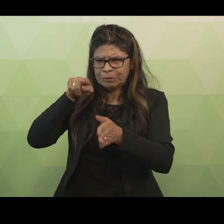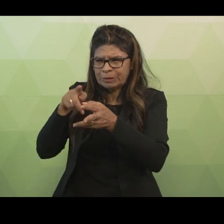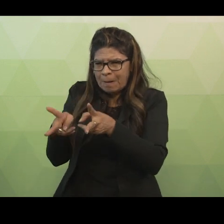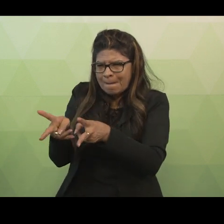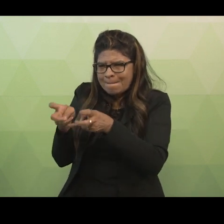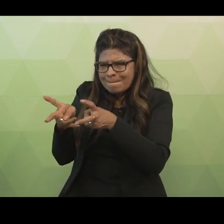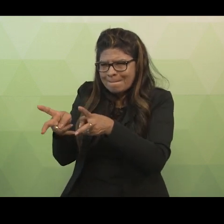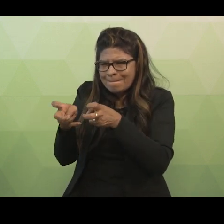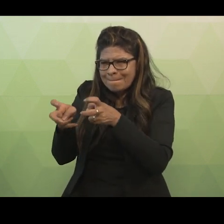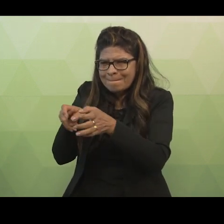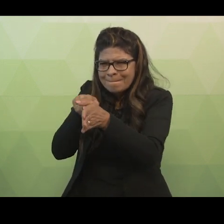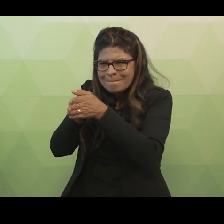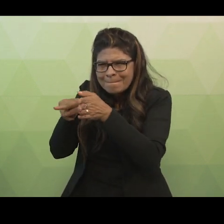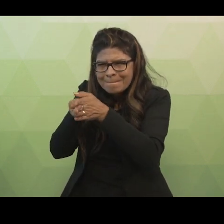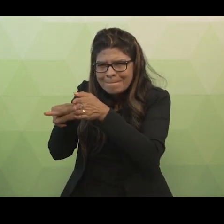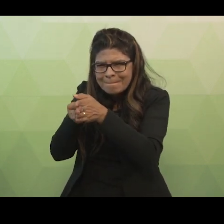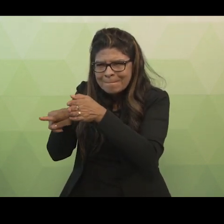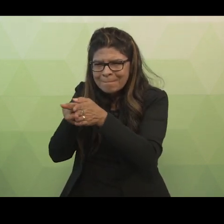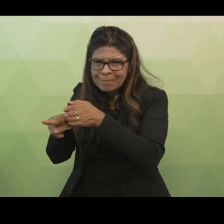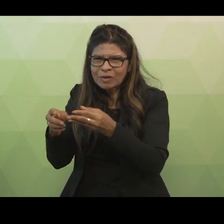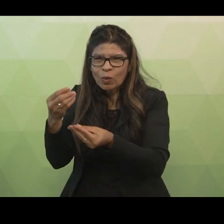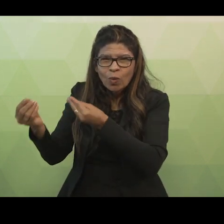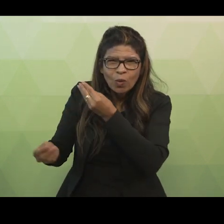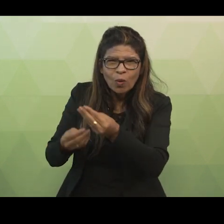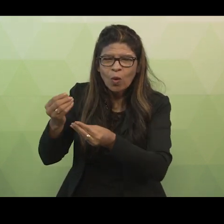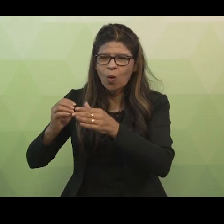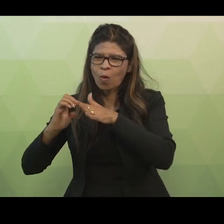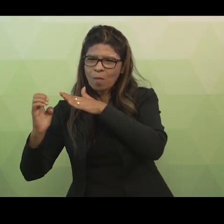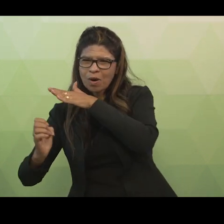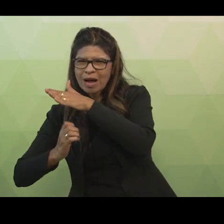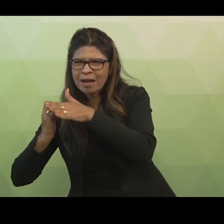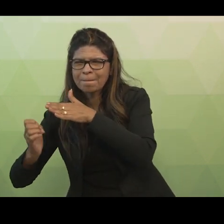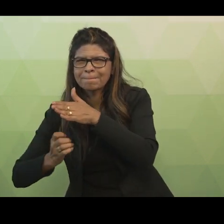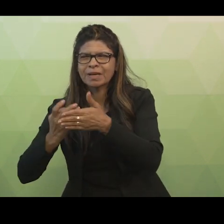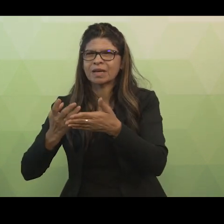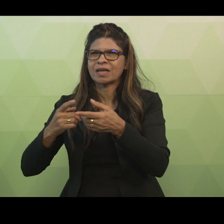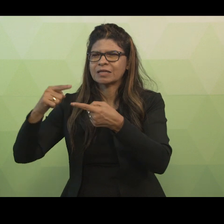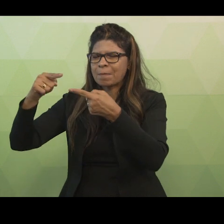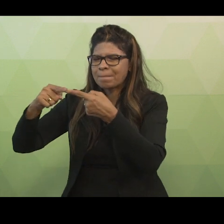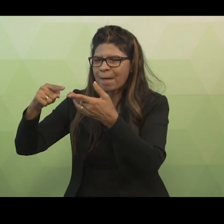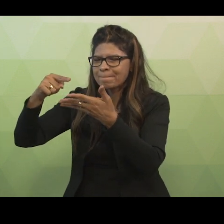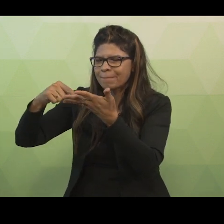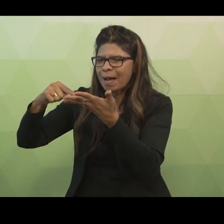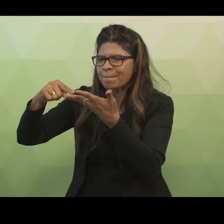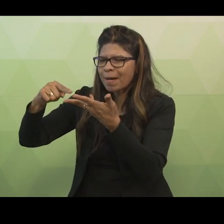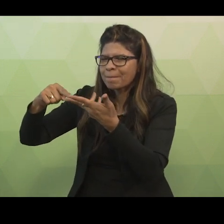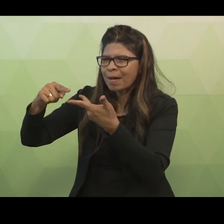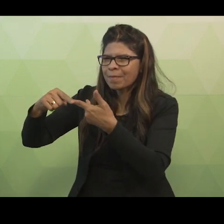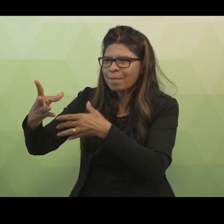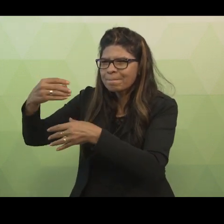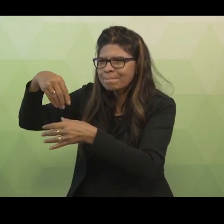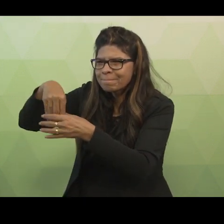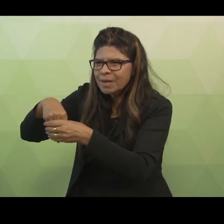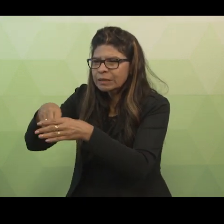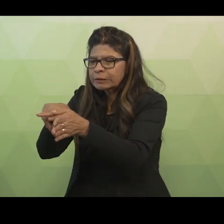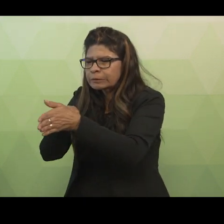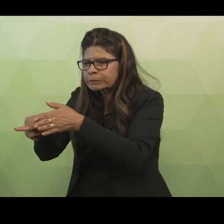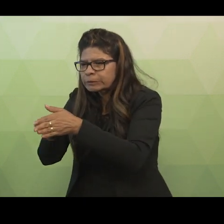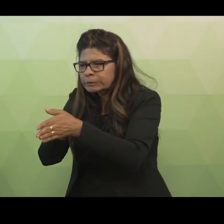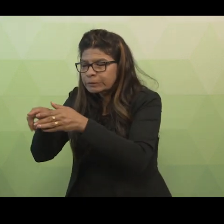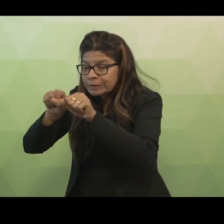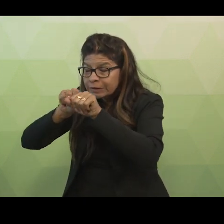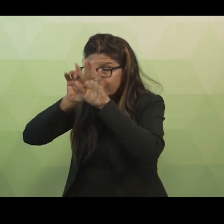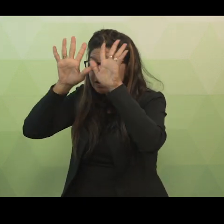sistema envia uma mensagem síncrona para que o banco de dados localize essas informações, verificando